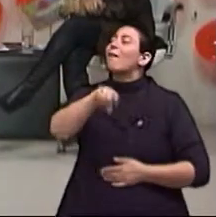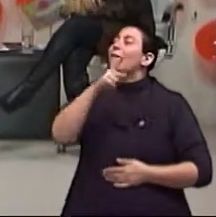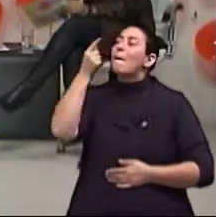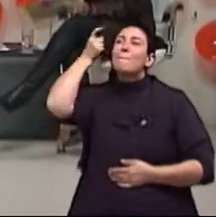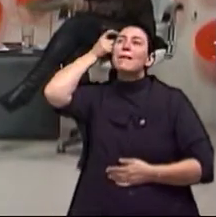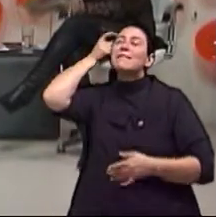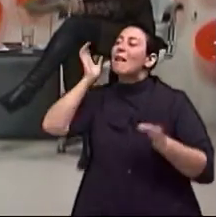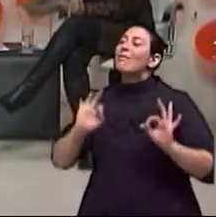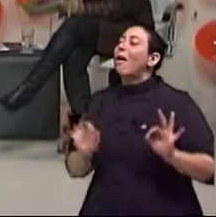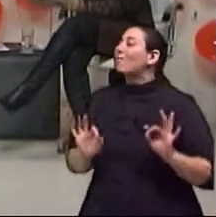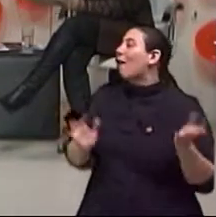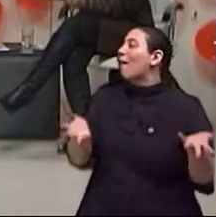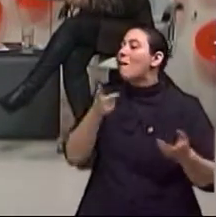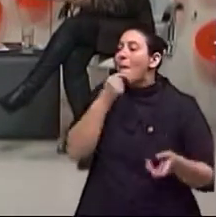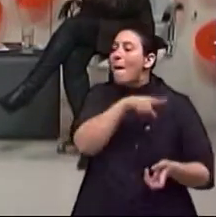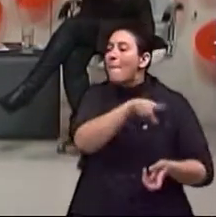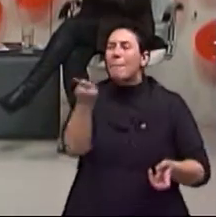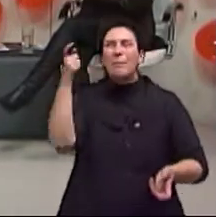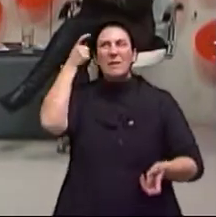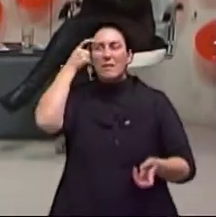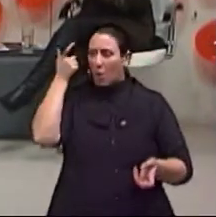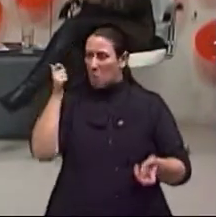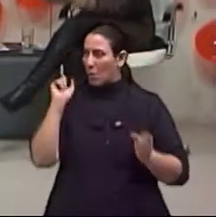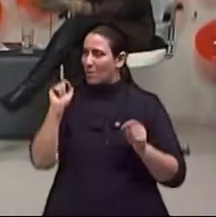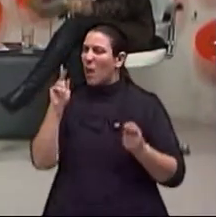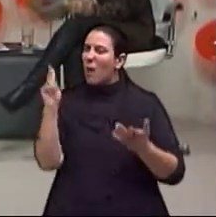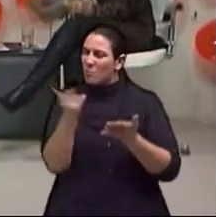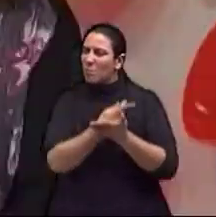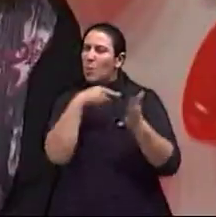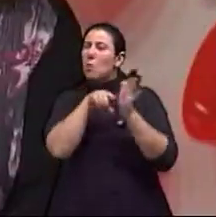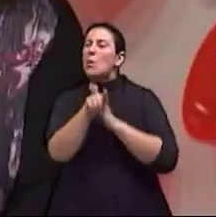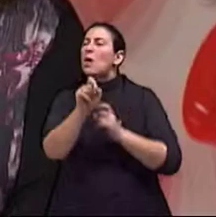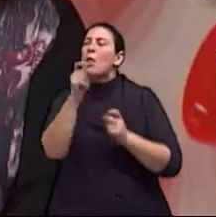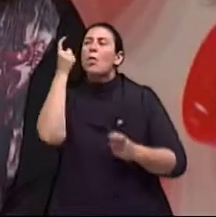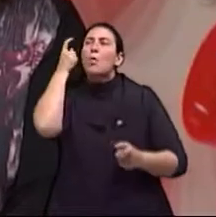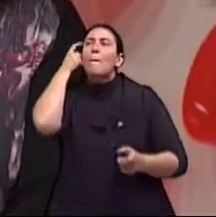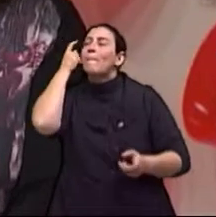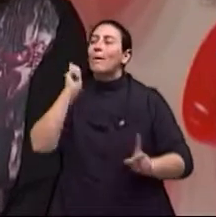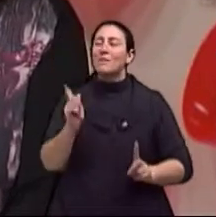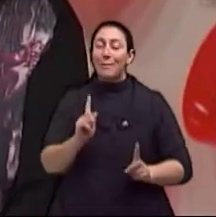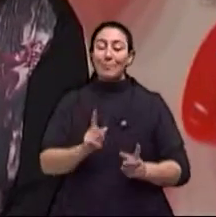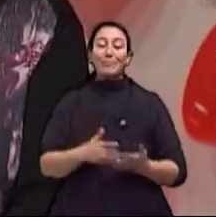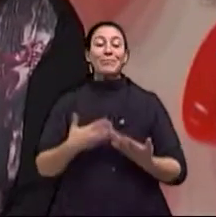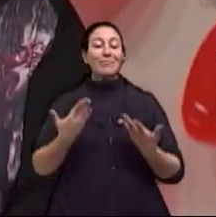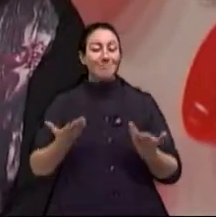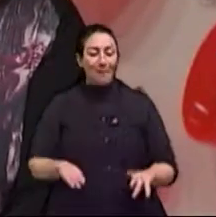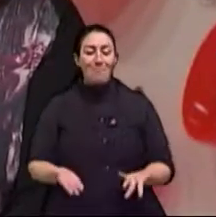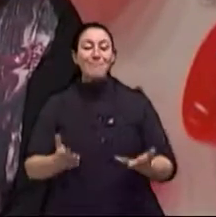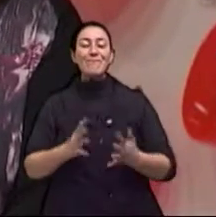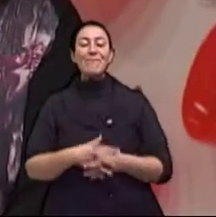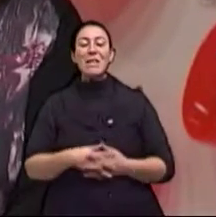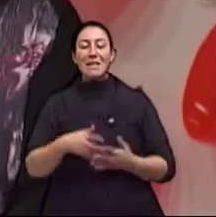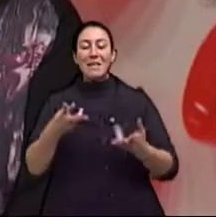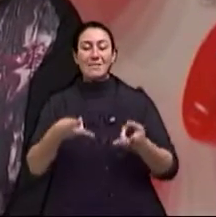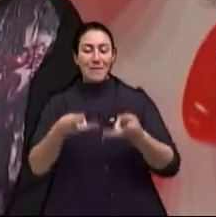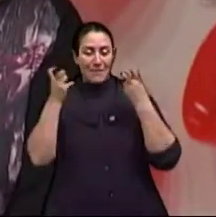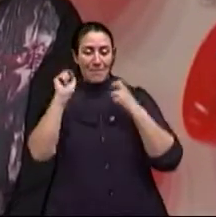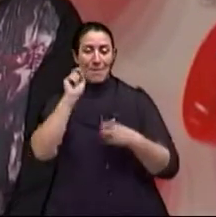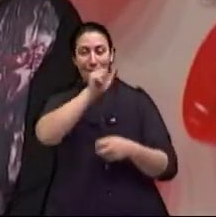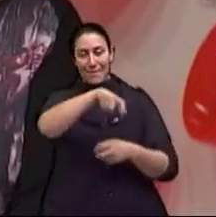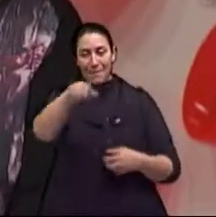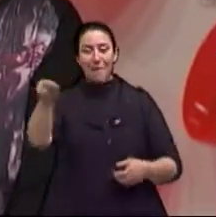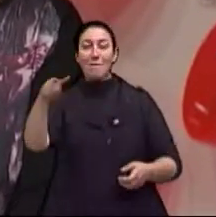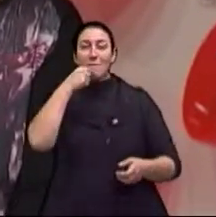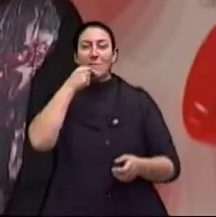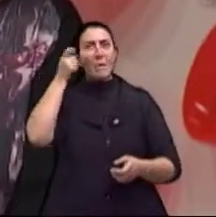não pensa apareceu o que ele não pensa Então o que a gente percebeu assim o homem não pensa